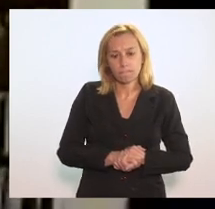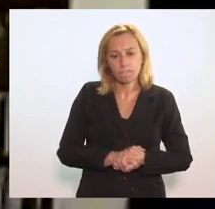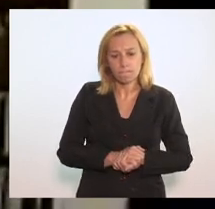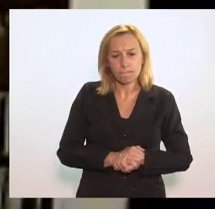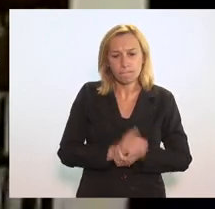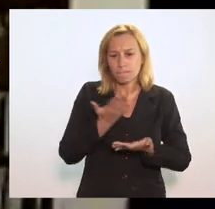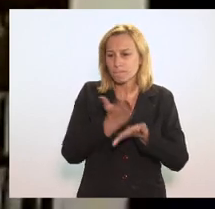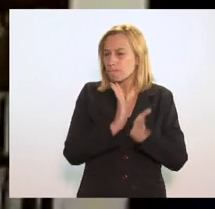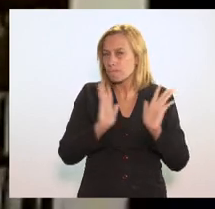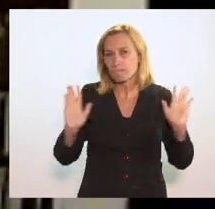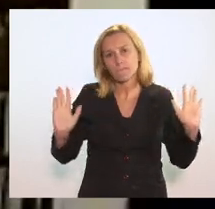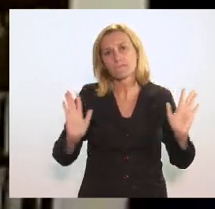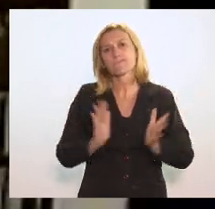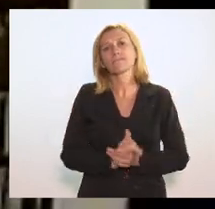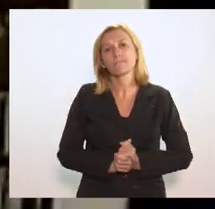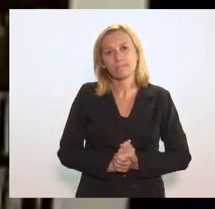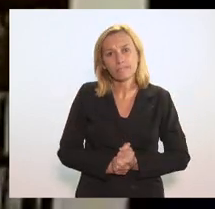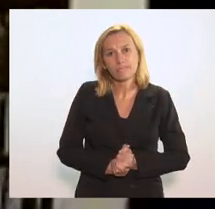acabar,